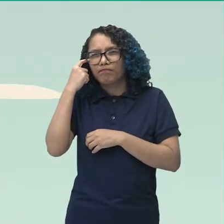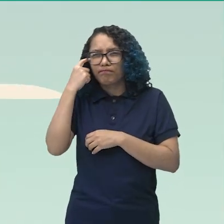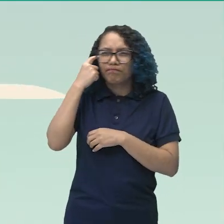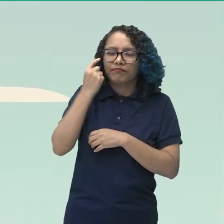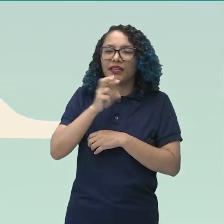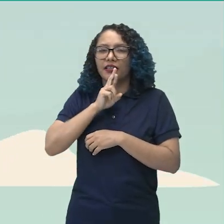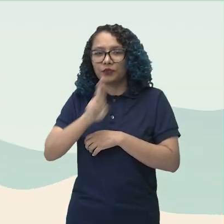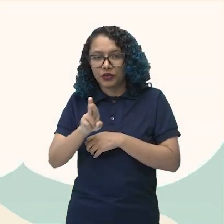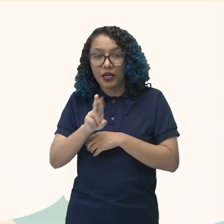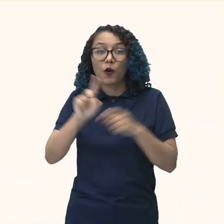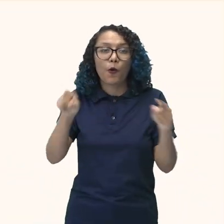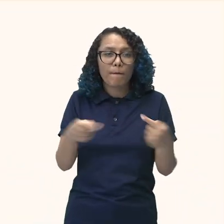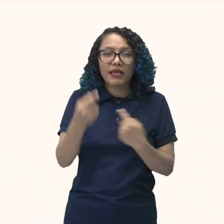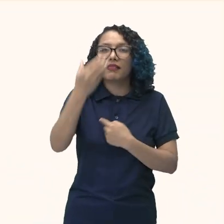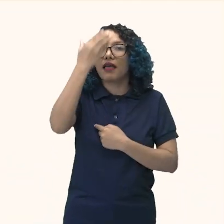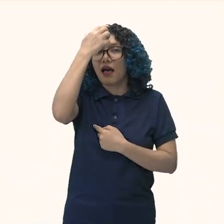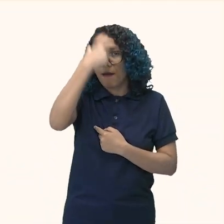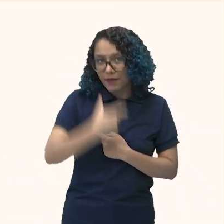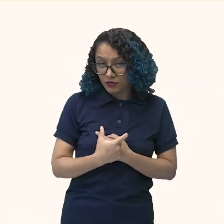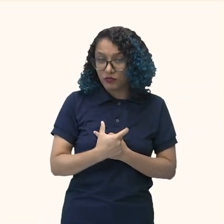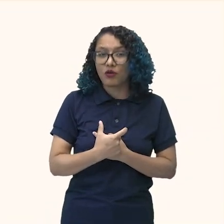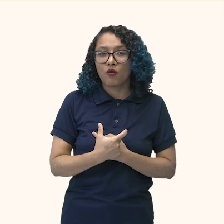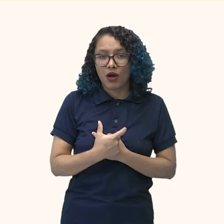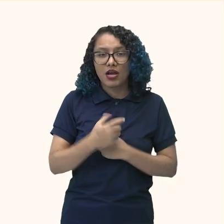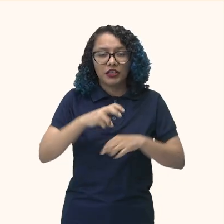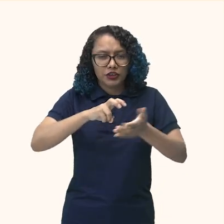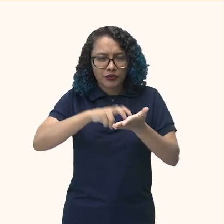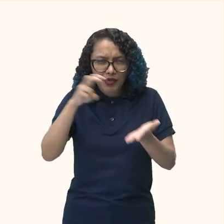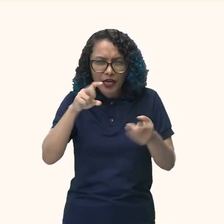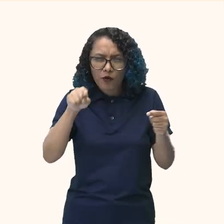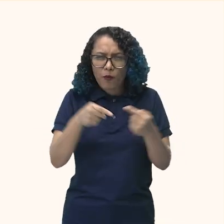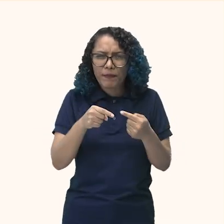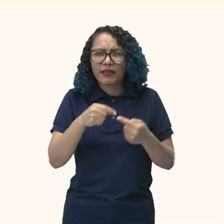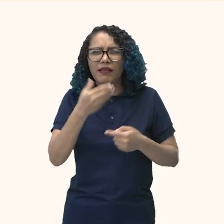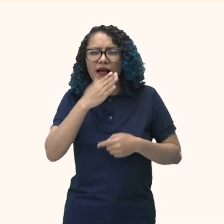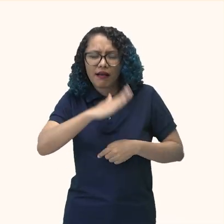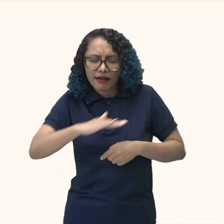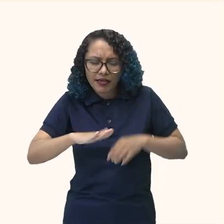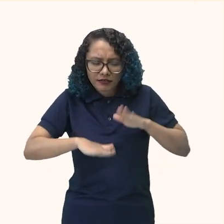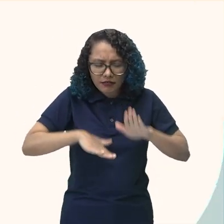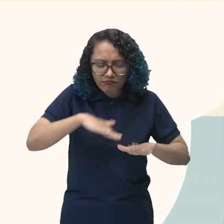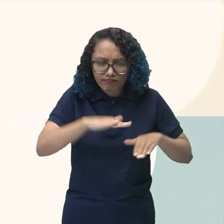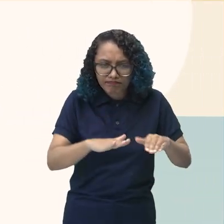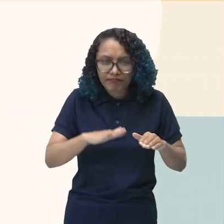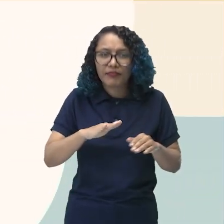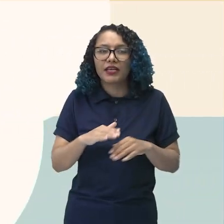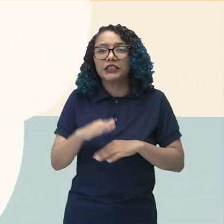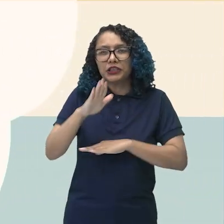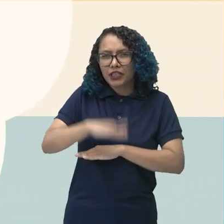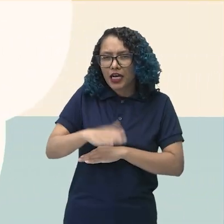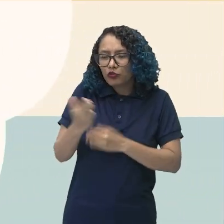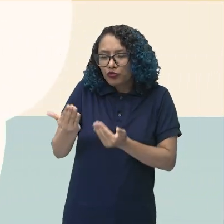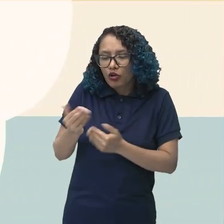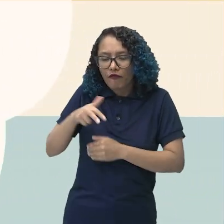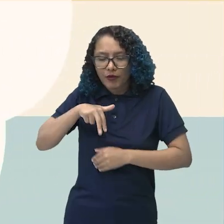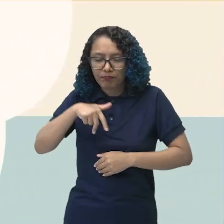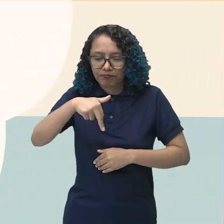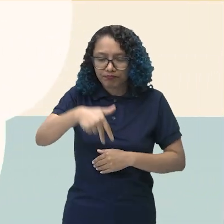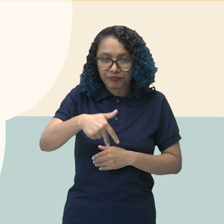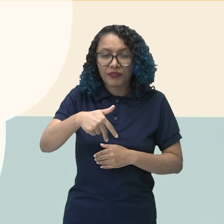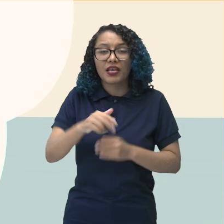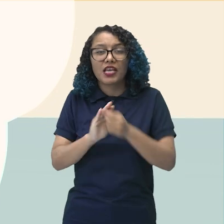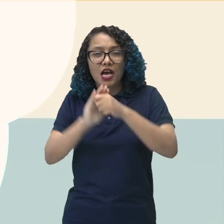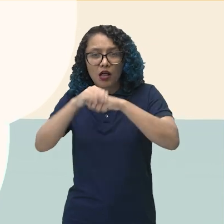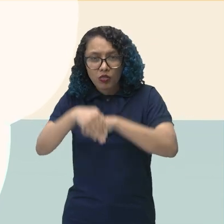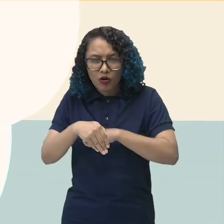respondeu: o ser humano, pois de manhã é uma criança que engatinha, à tarde é um jovem que caminha, já à noite é um